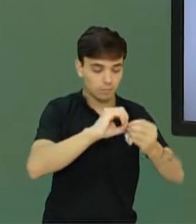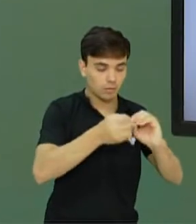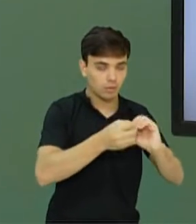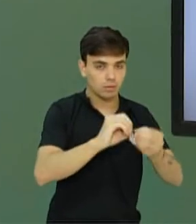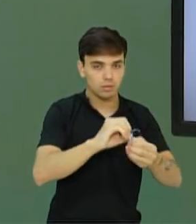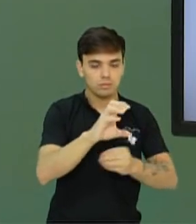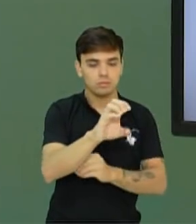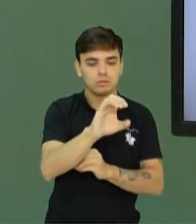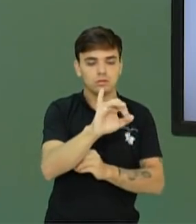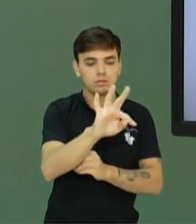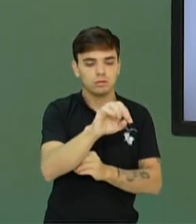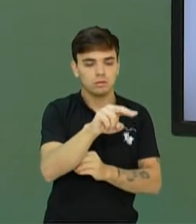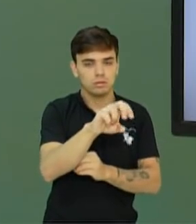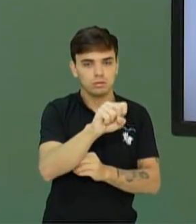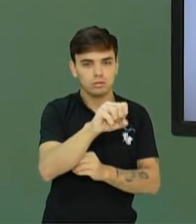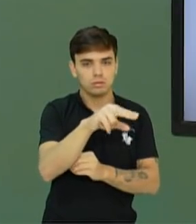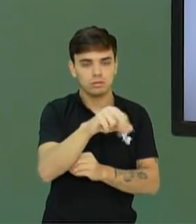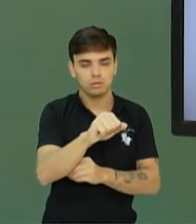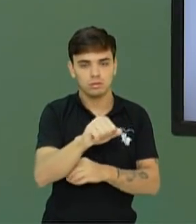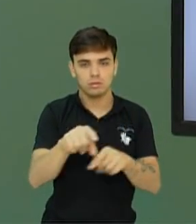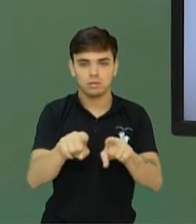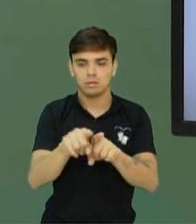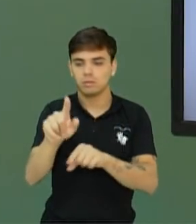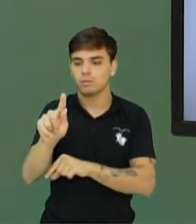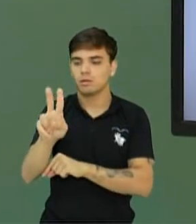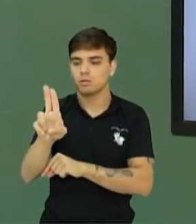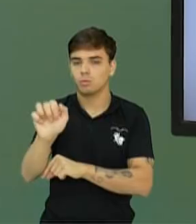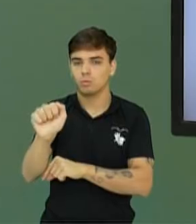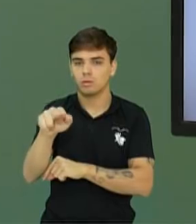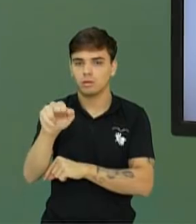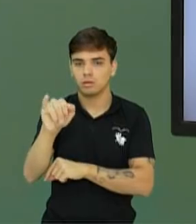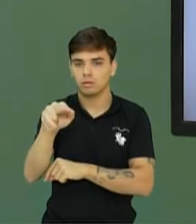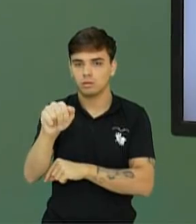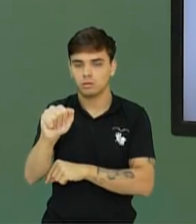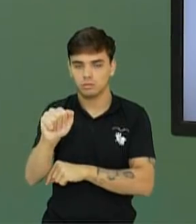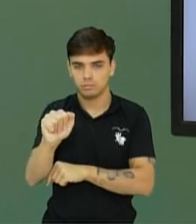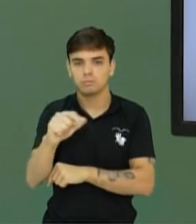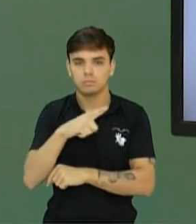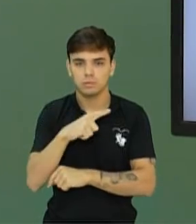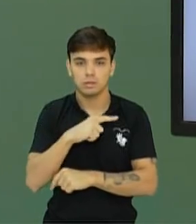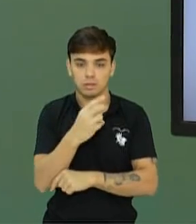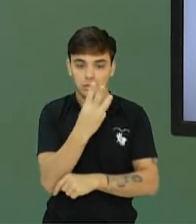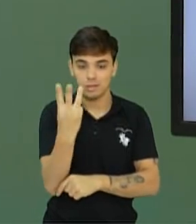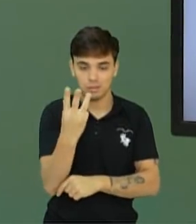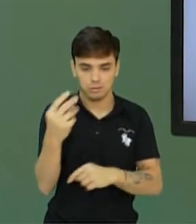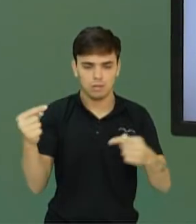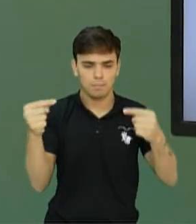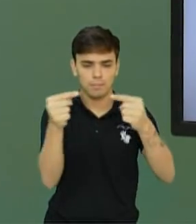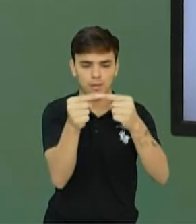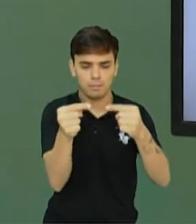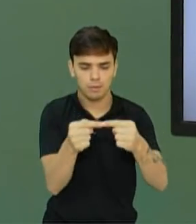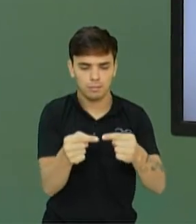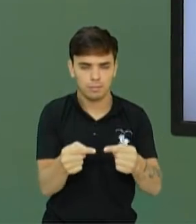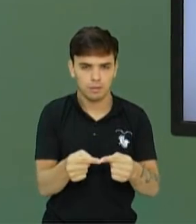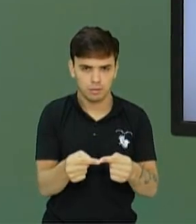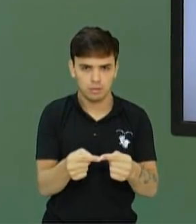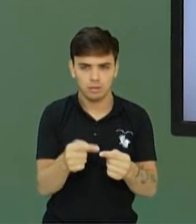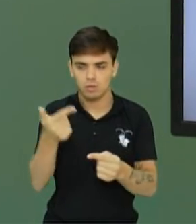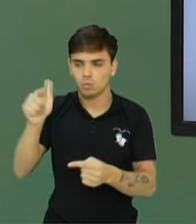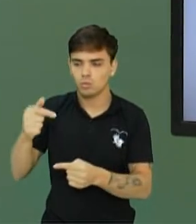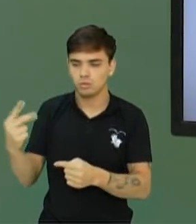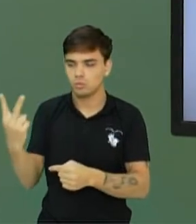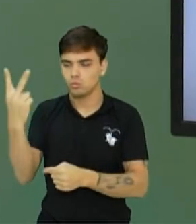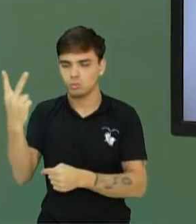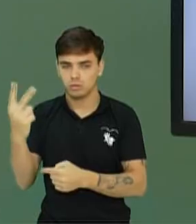guanina, eu tenho 3 pontes de hidrogênio fazendo a ligação entre elas. Entre adenina e timina eu tenho 2. Então eu desenharia